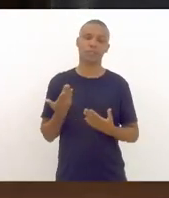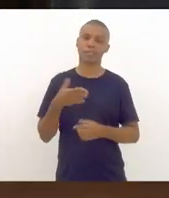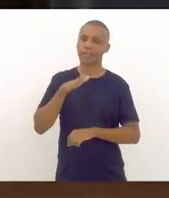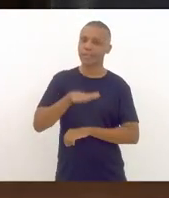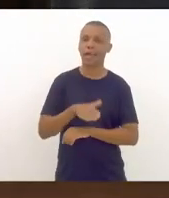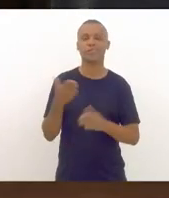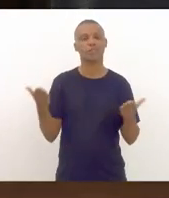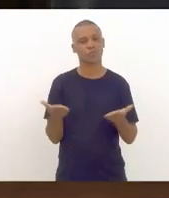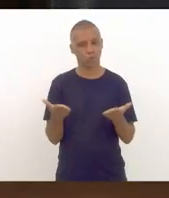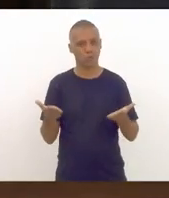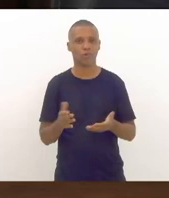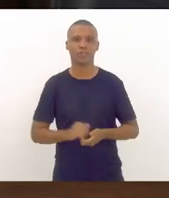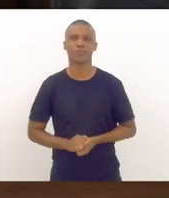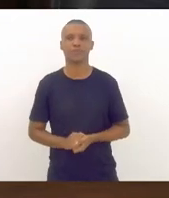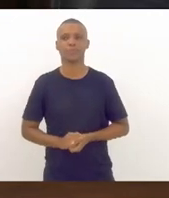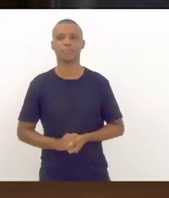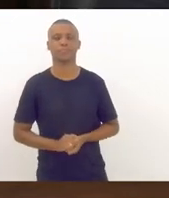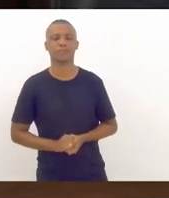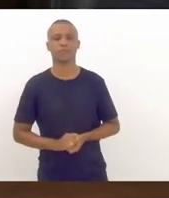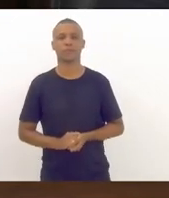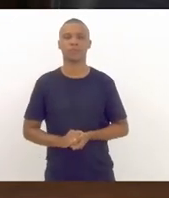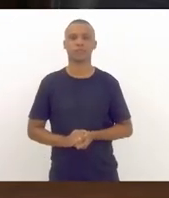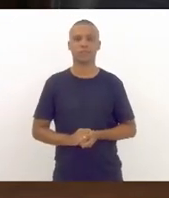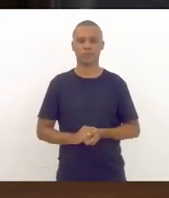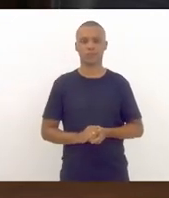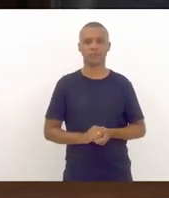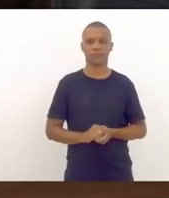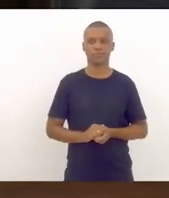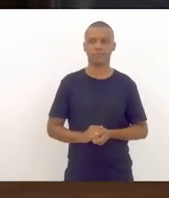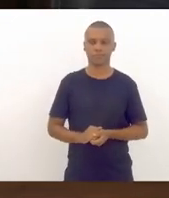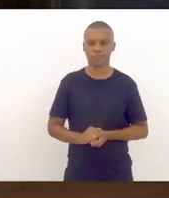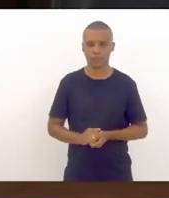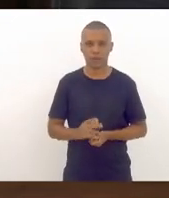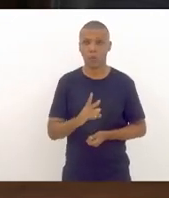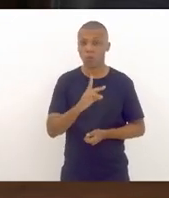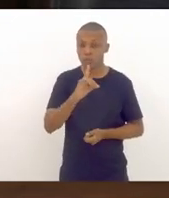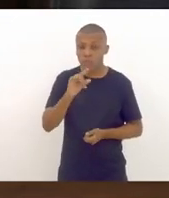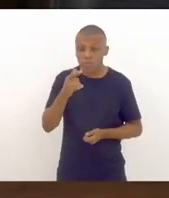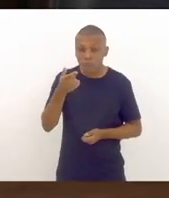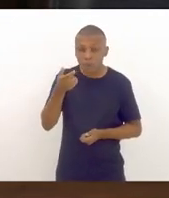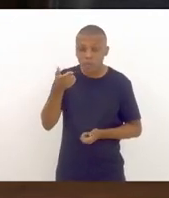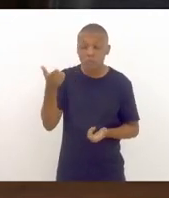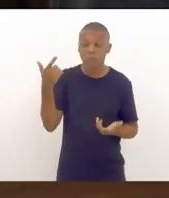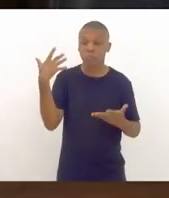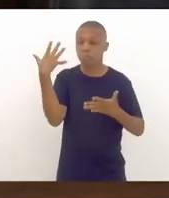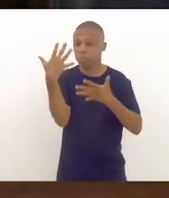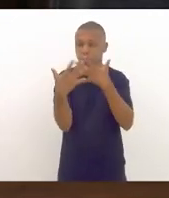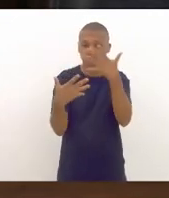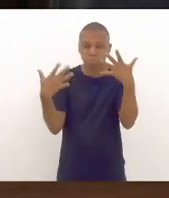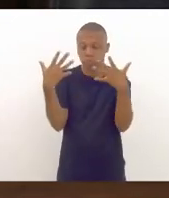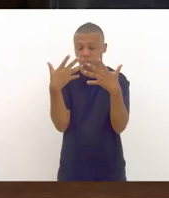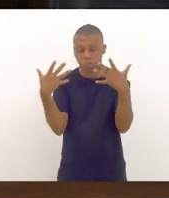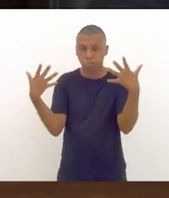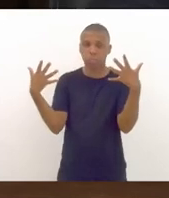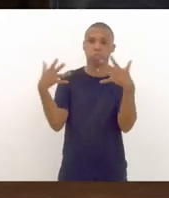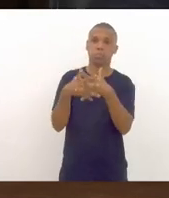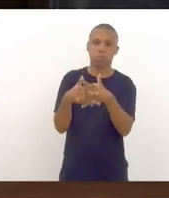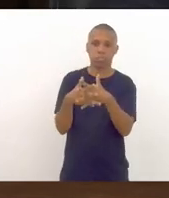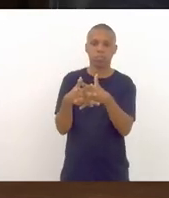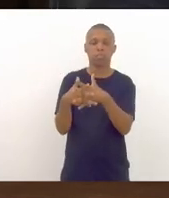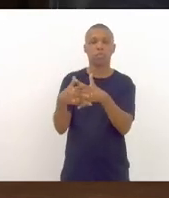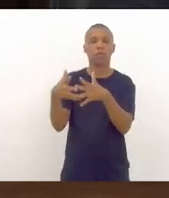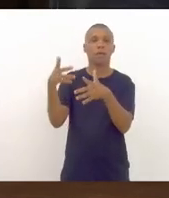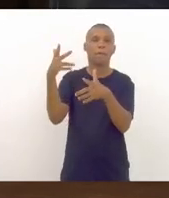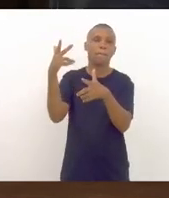hoje, um dia ainda muito conturbado, sobretudo